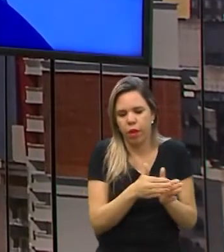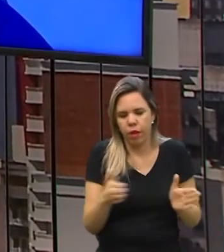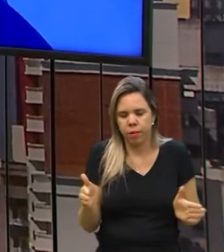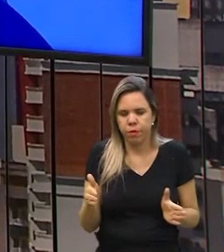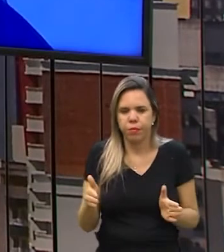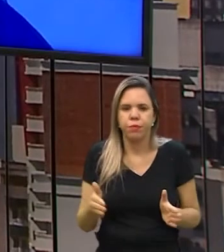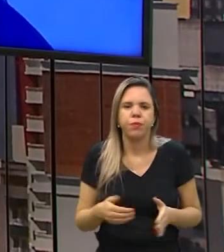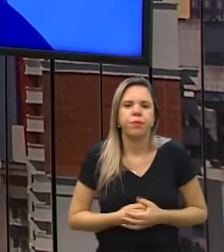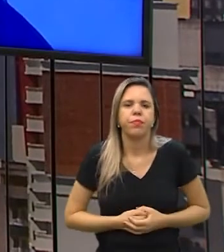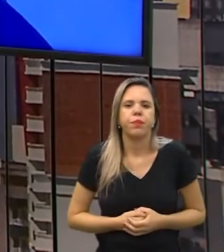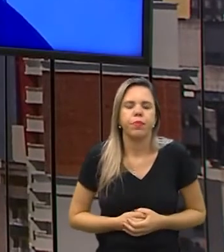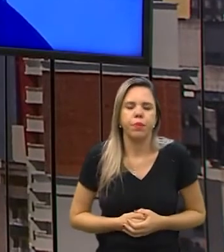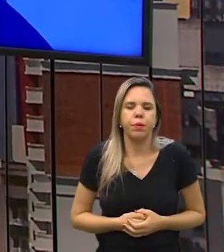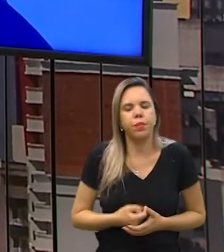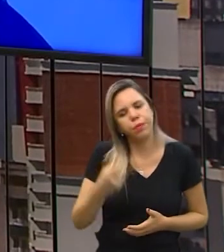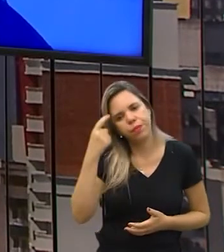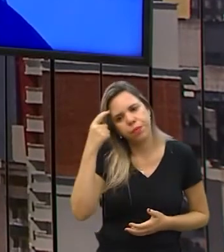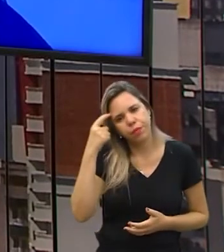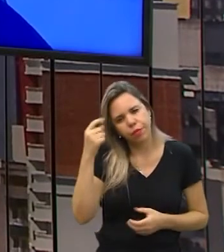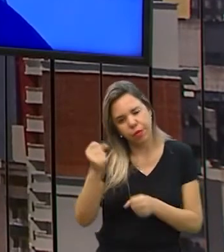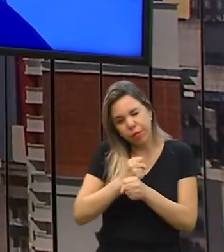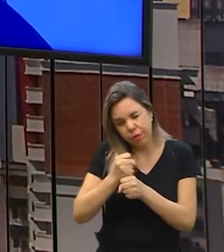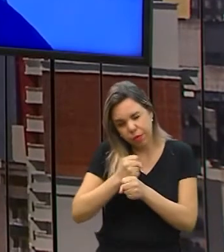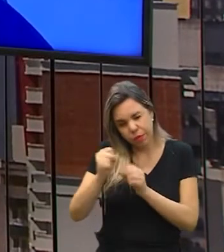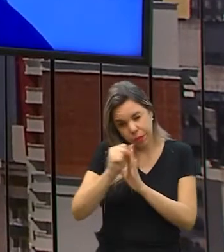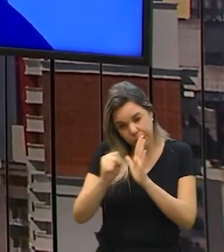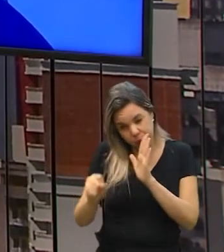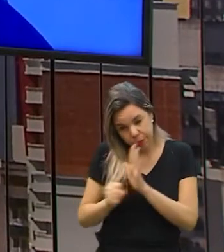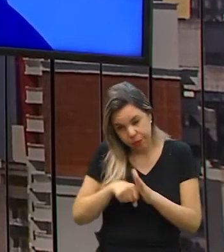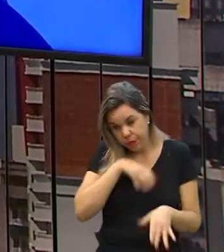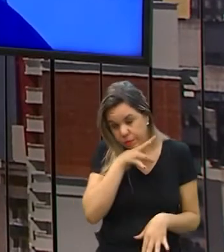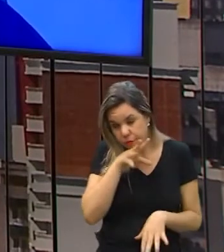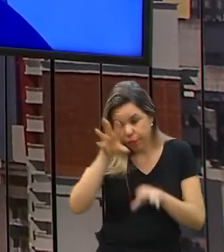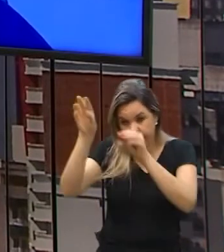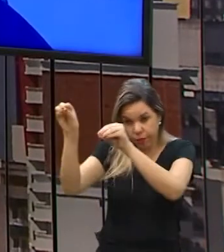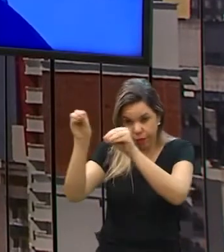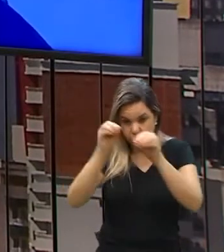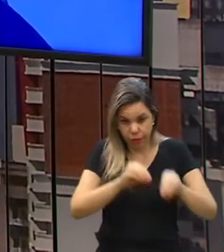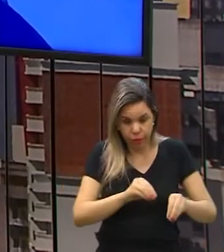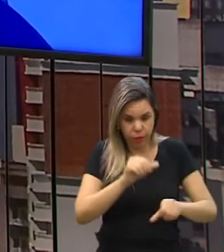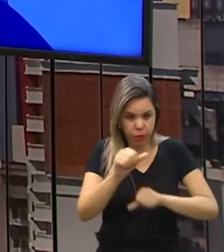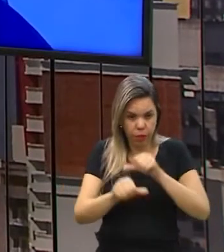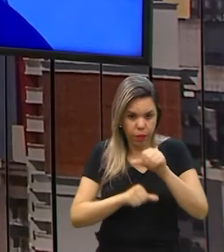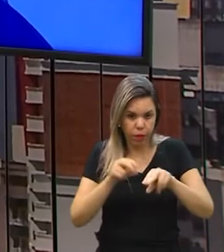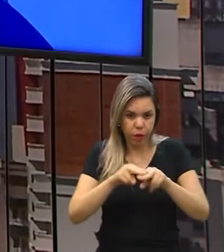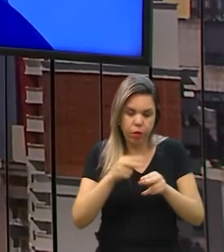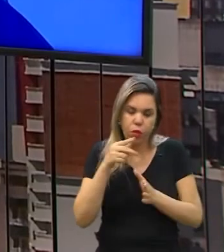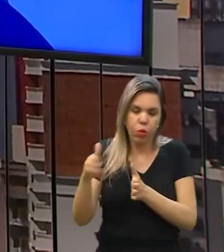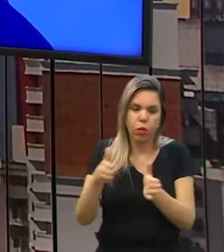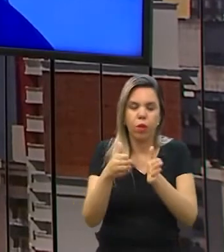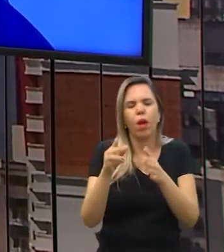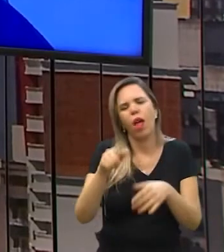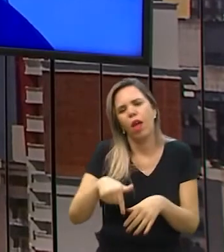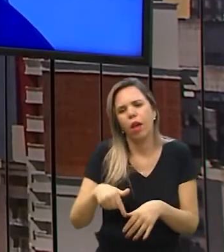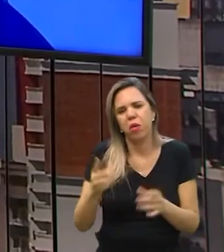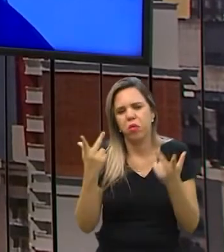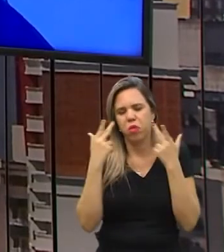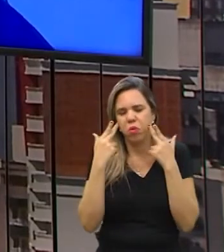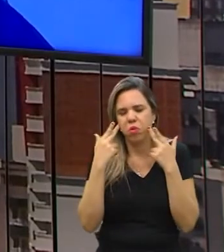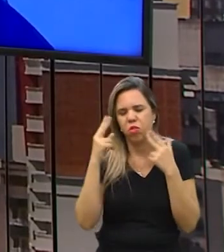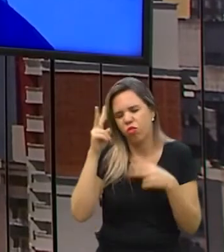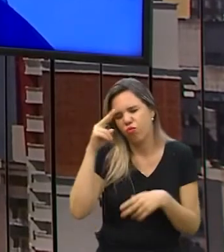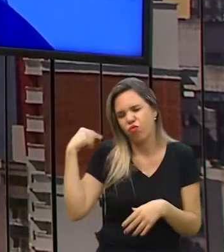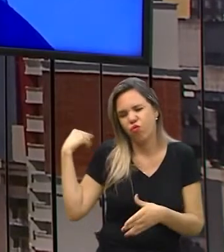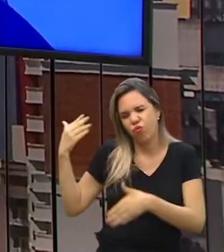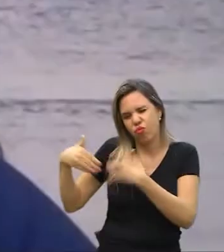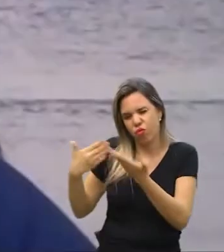período de, sei lá, vamos pensar em séculos, um animal simplesmente migrar devido a uma mudança aí na corrente marítima? Isso é comum,